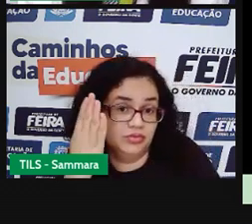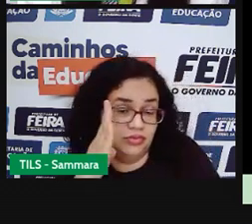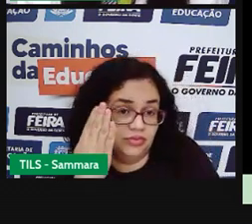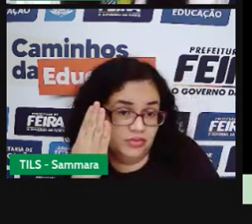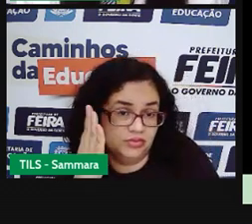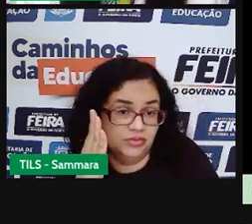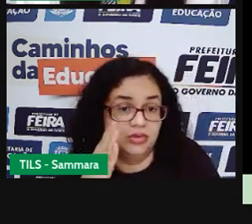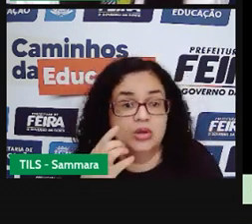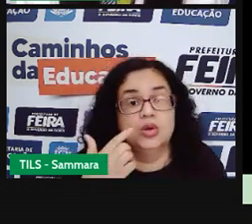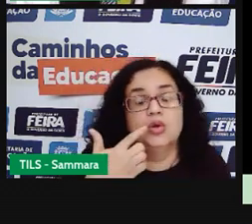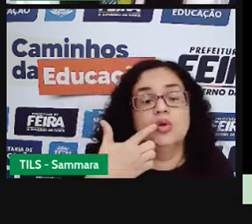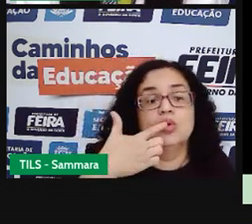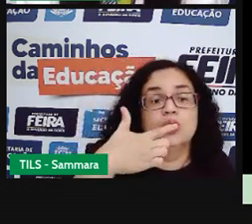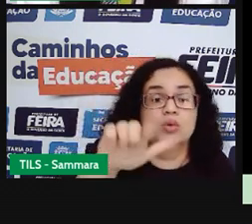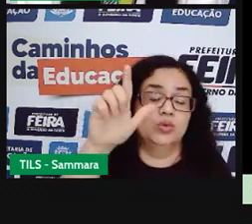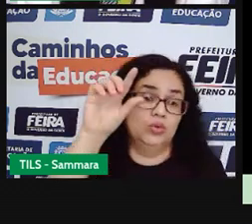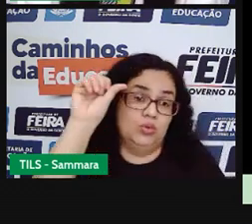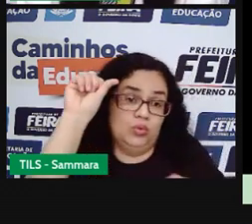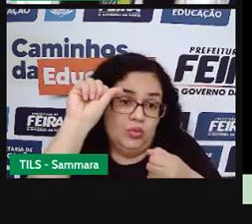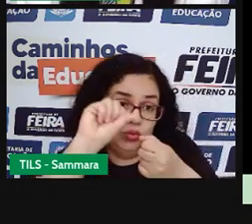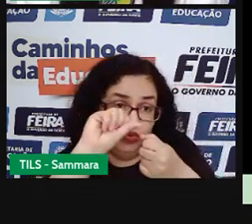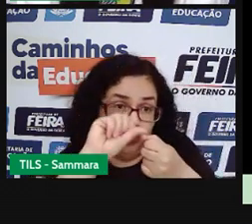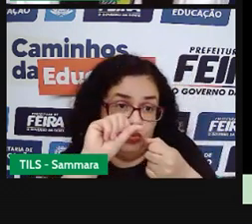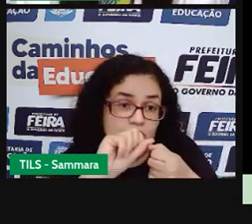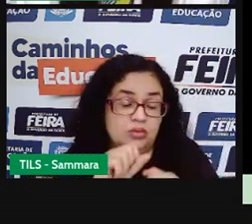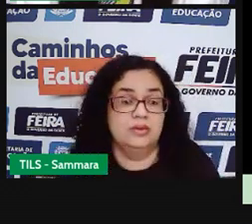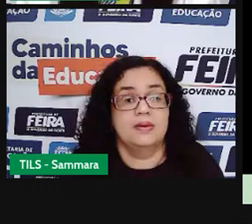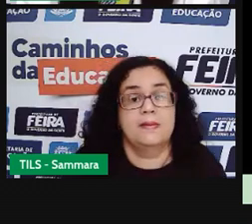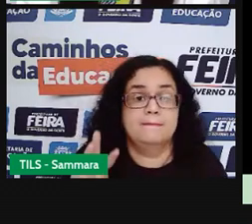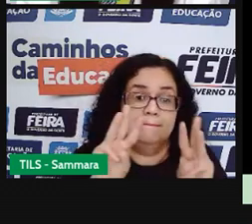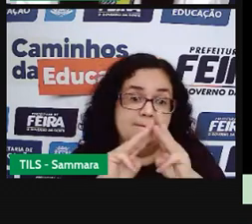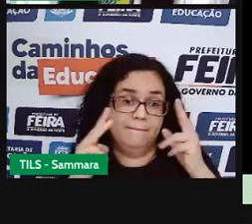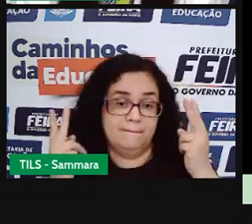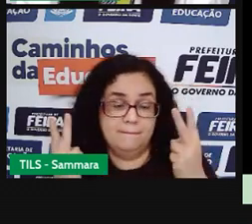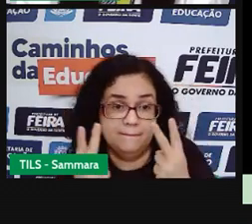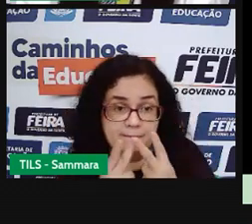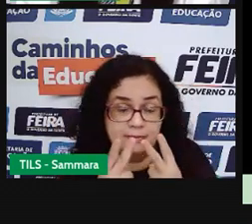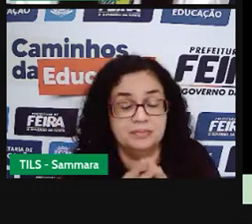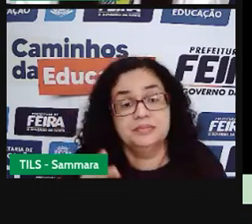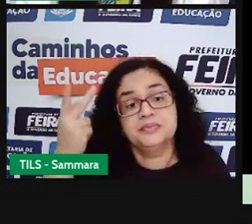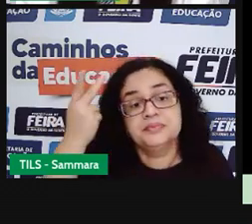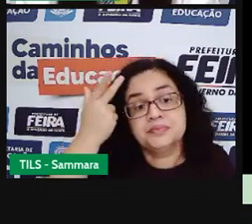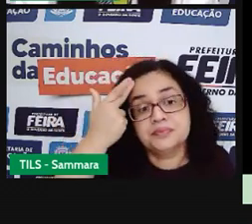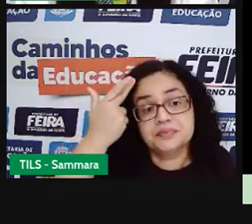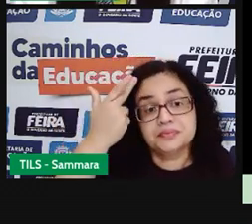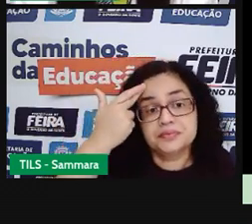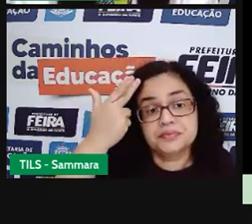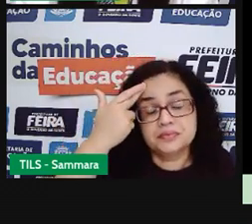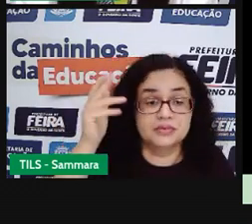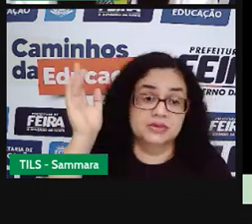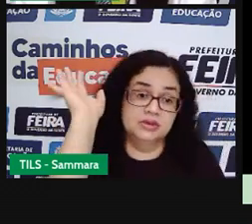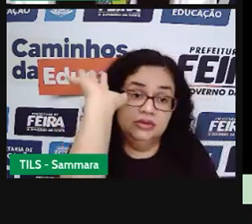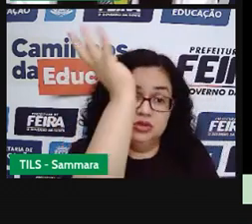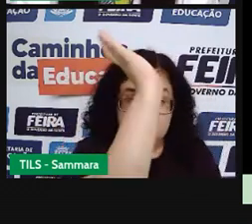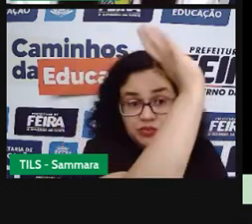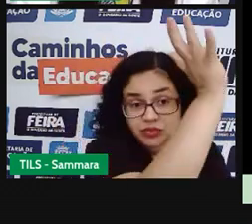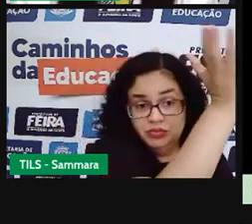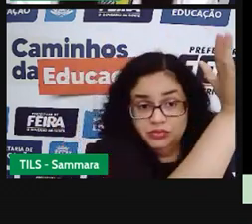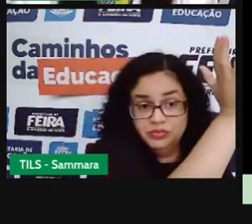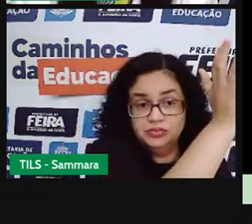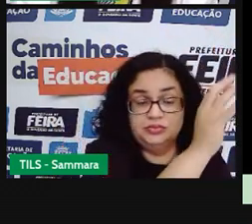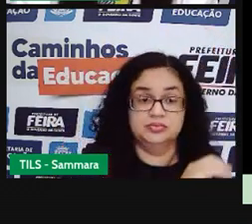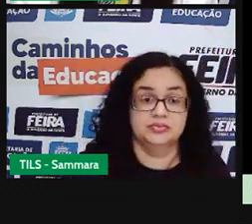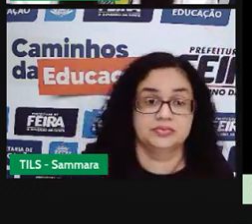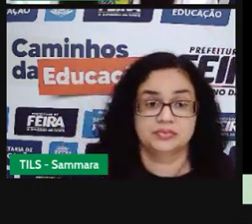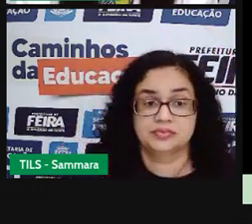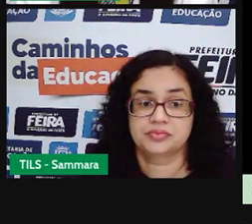toda essa produção defende de matéria-prima natural e pela natureza é que isso e